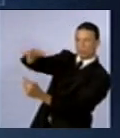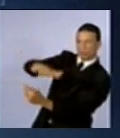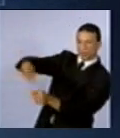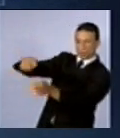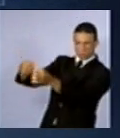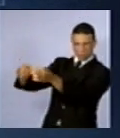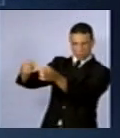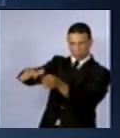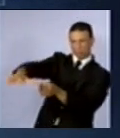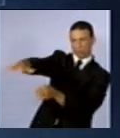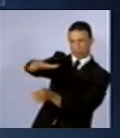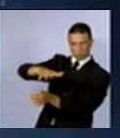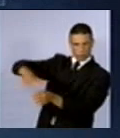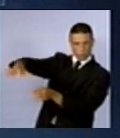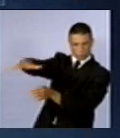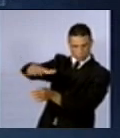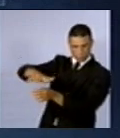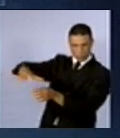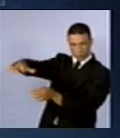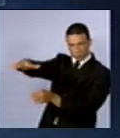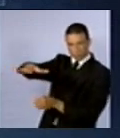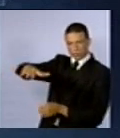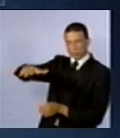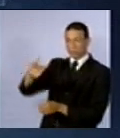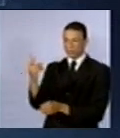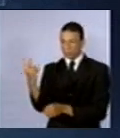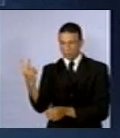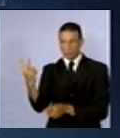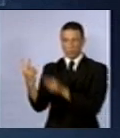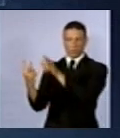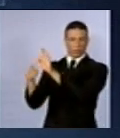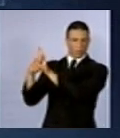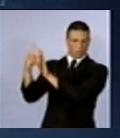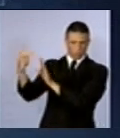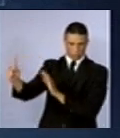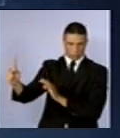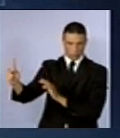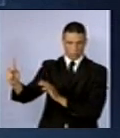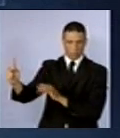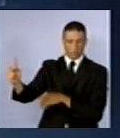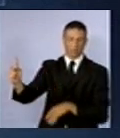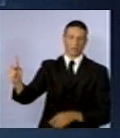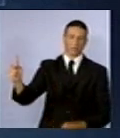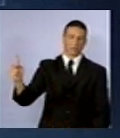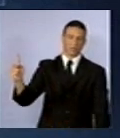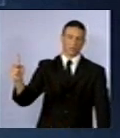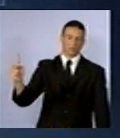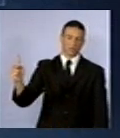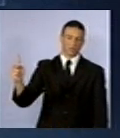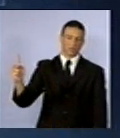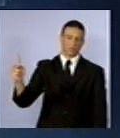urbano, duas linhas de transmissão, no caso o objeto